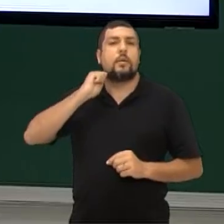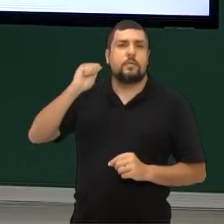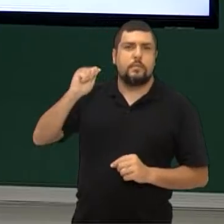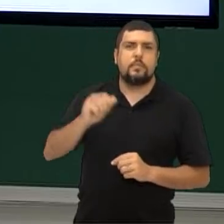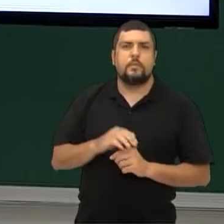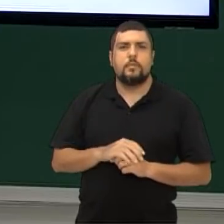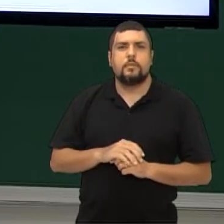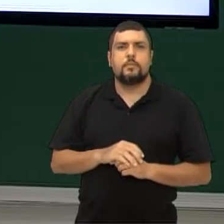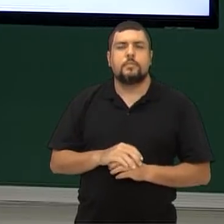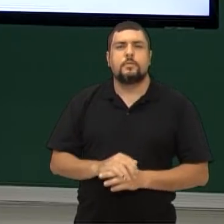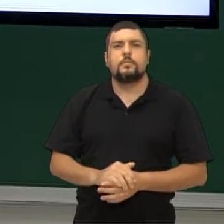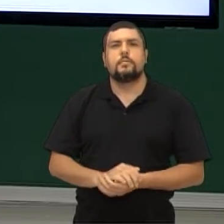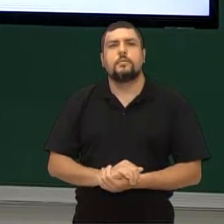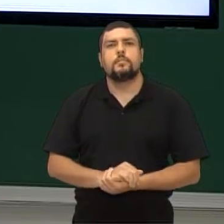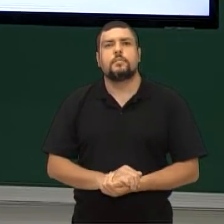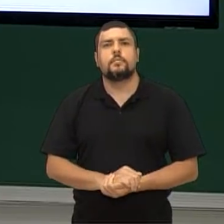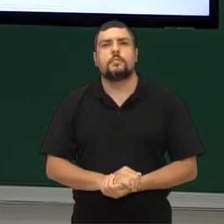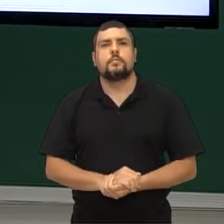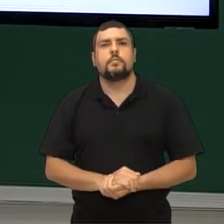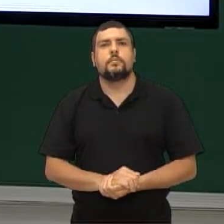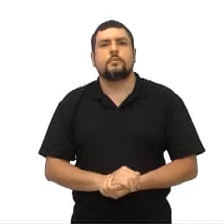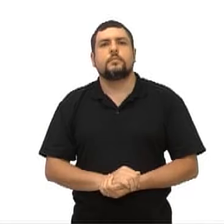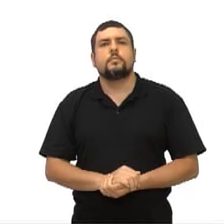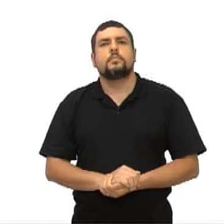teve mais nascimentos.